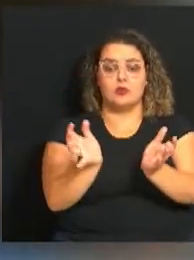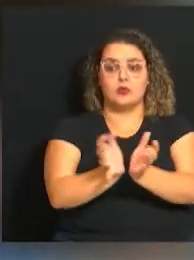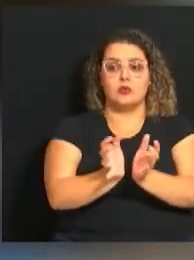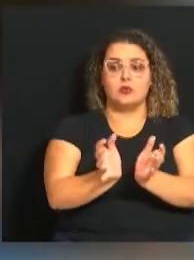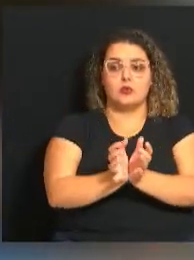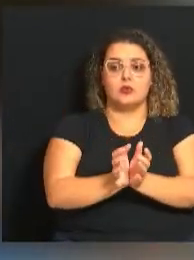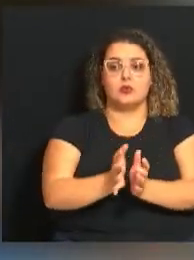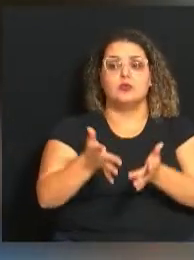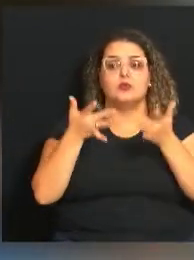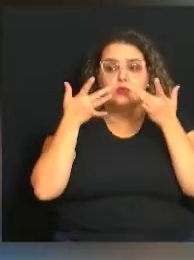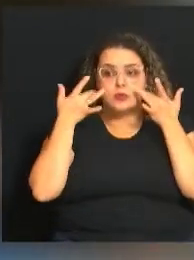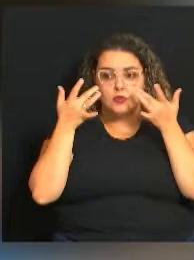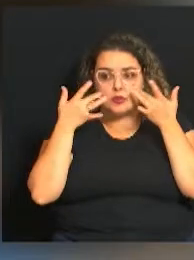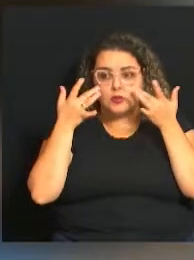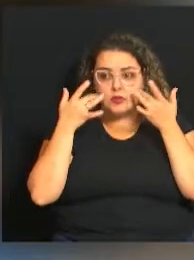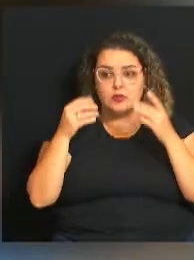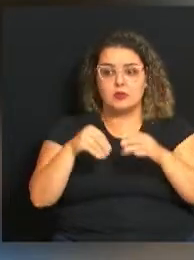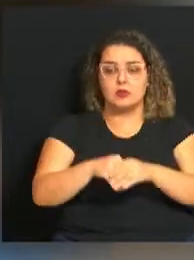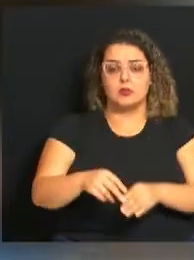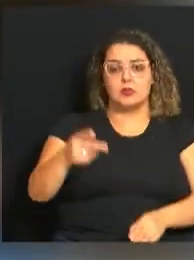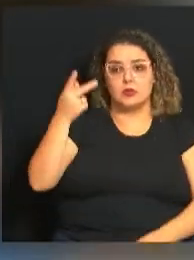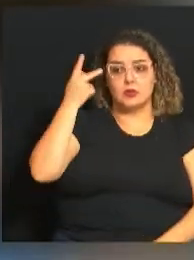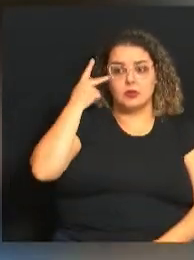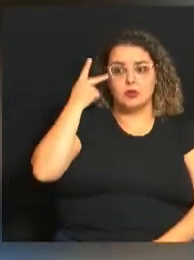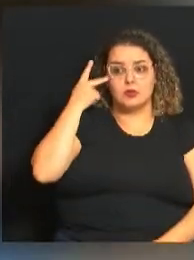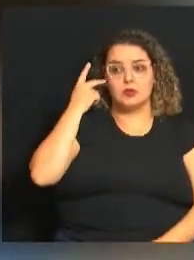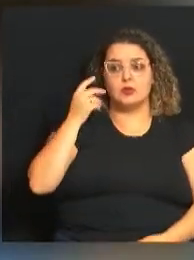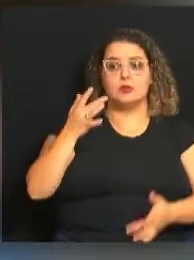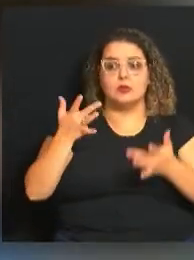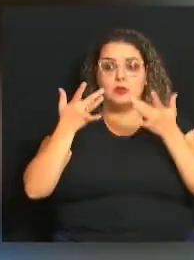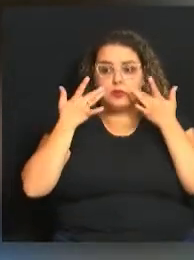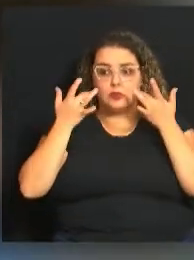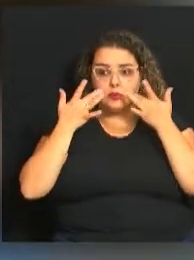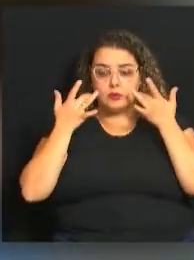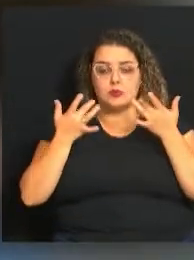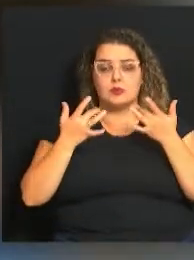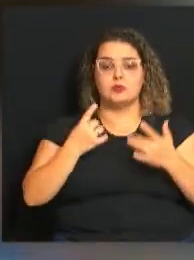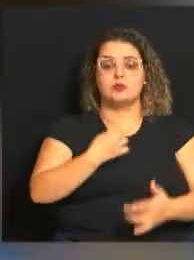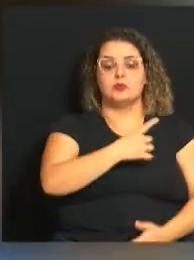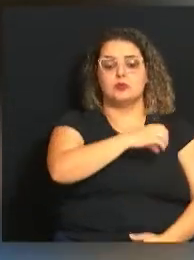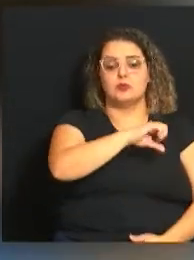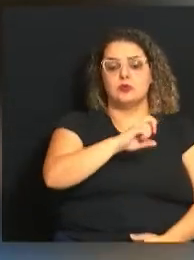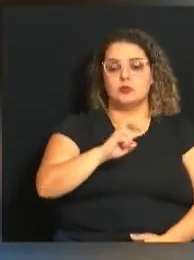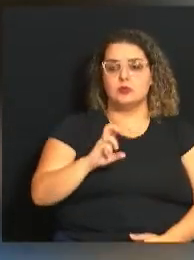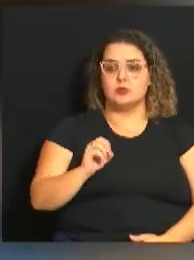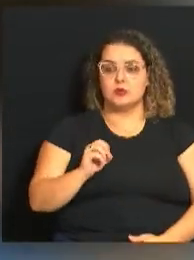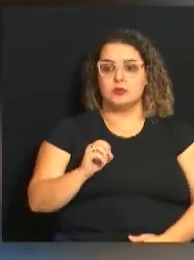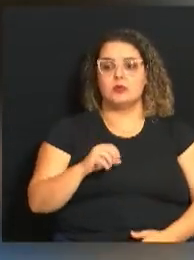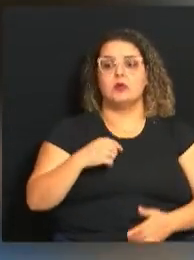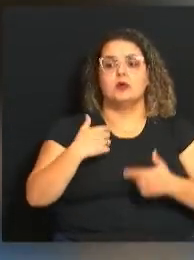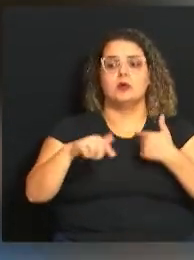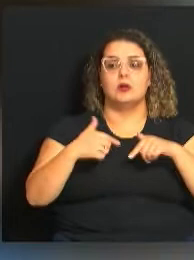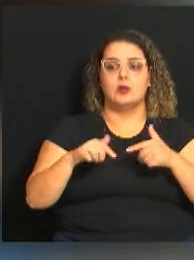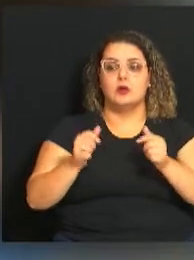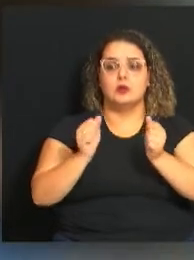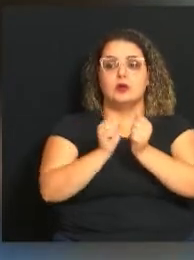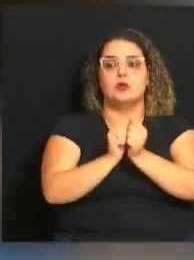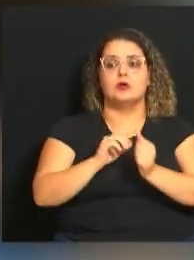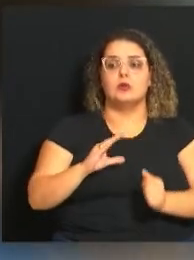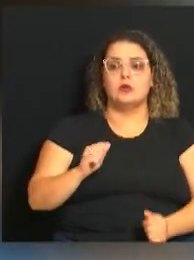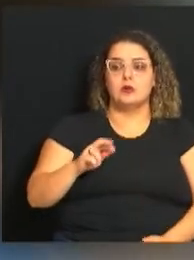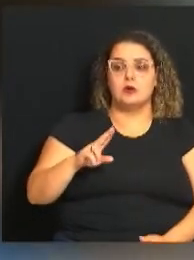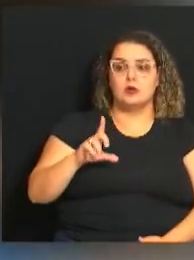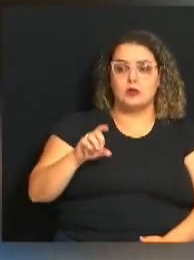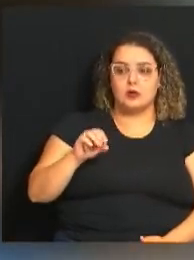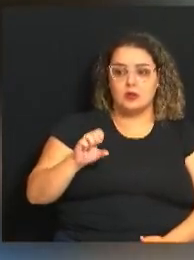teatro no interior de São Paulo, que é o Teatro Rotundo, nos anos 50, ele trabalhou junto com Pascoal Carlos Magno,